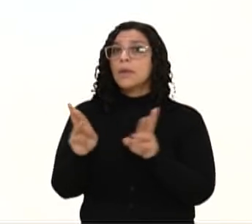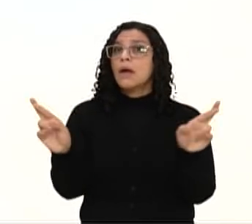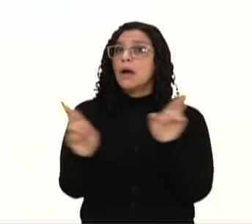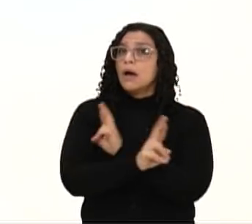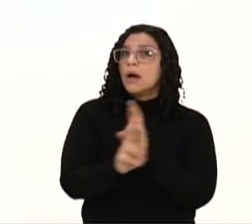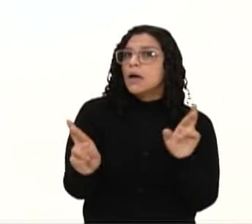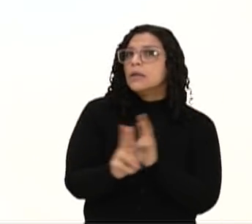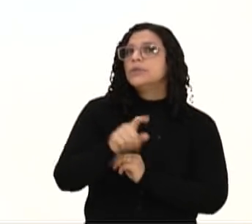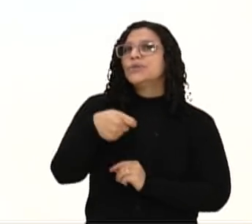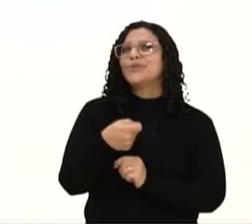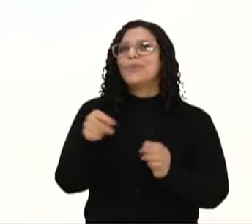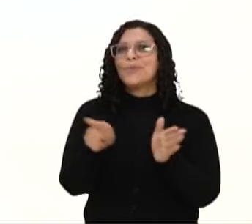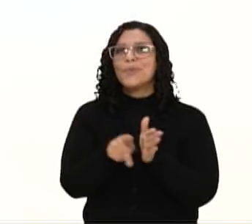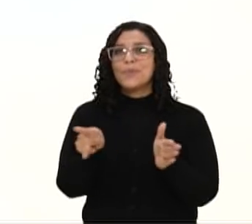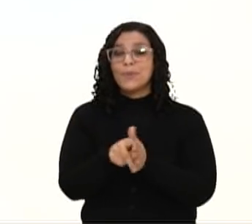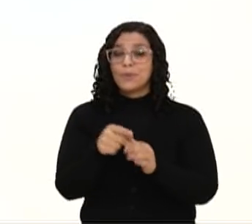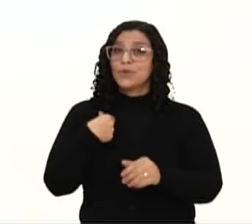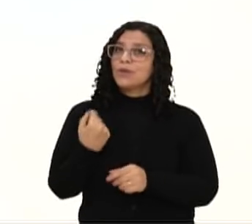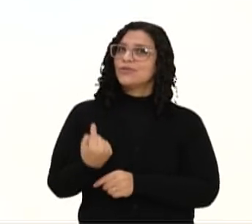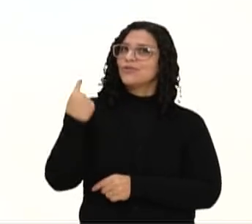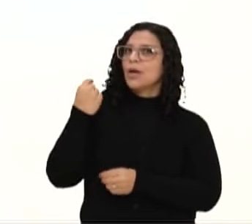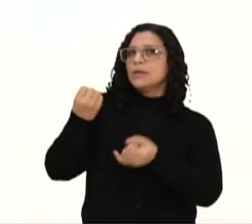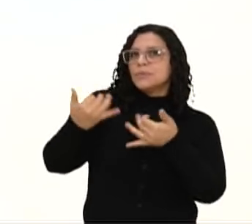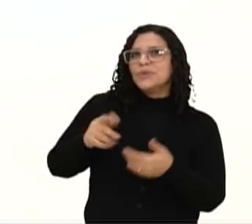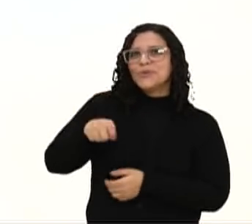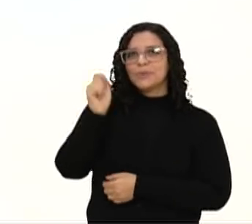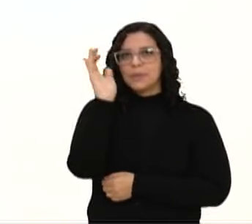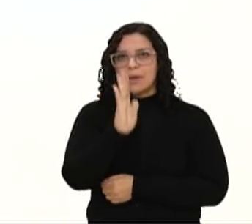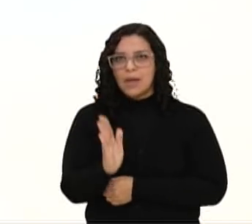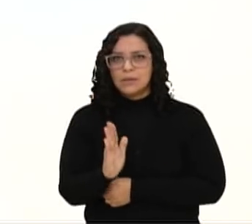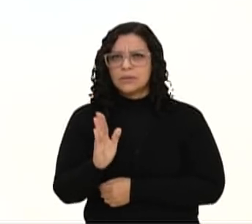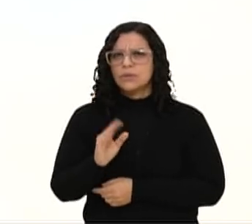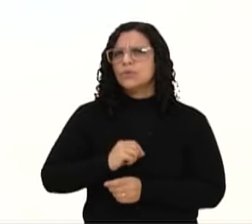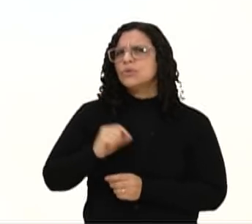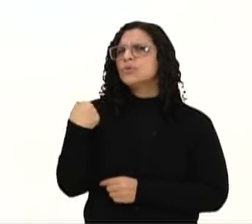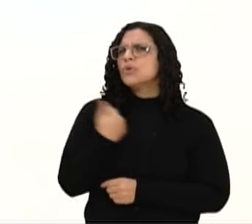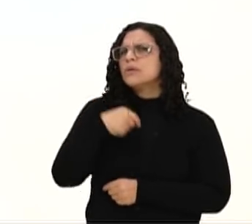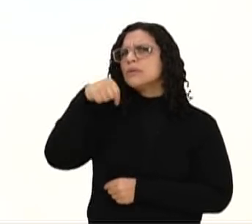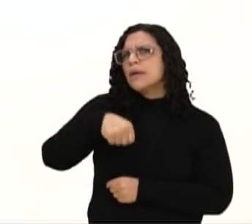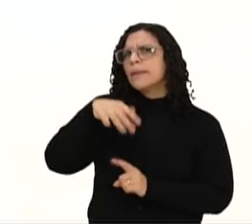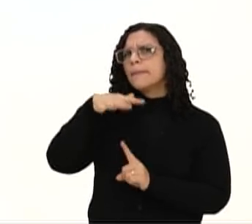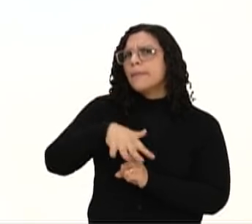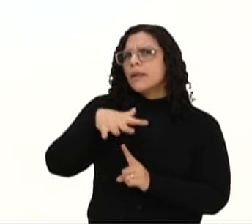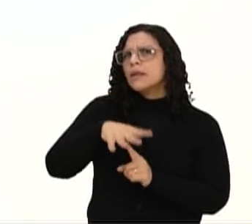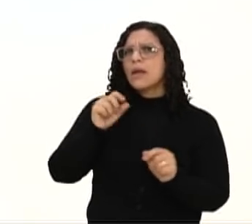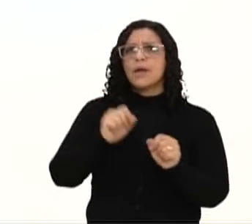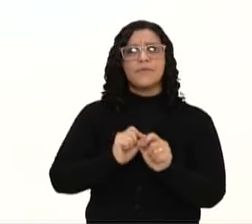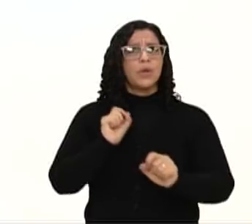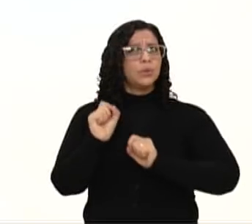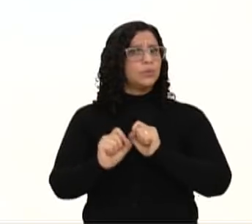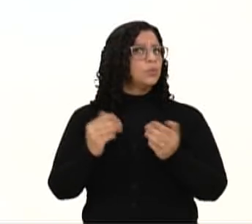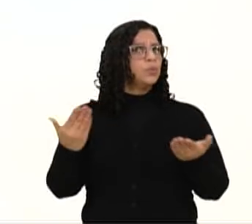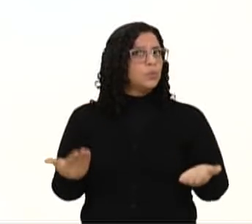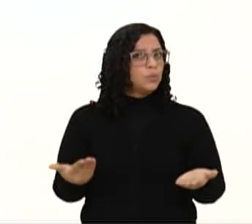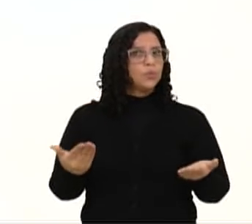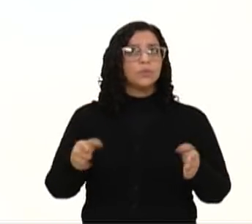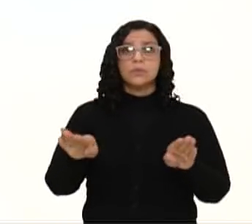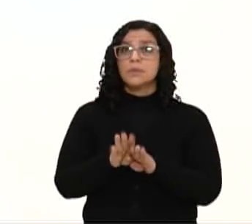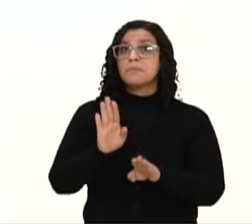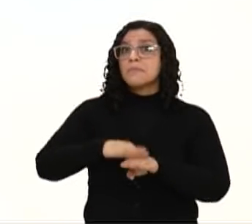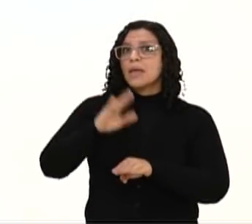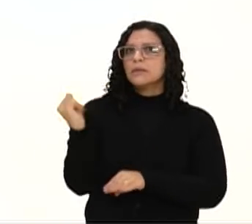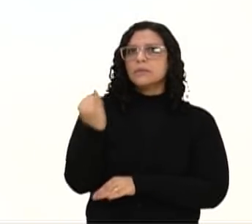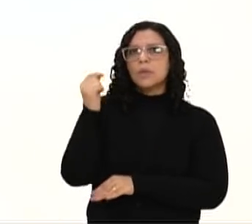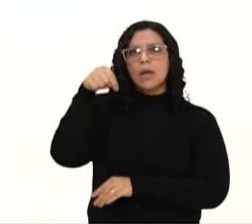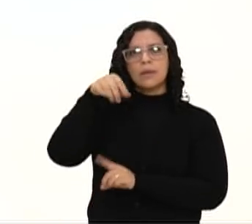relação disso com as atividades que nós falamos do Brasil. Então, quais são as atividades desenvolvidas no nosso estado? O que é